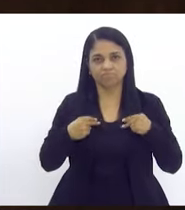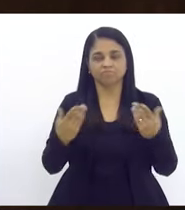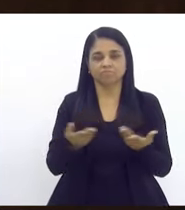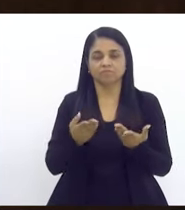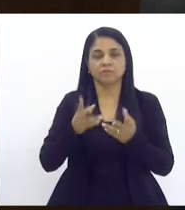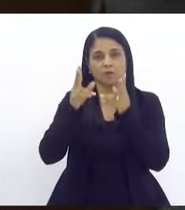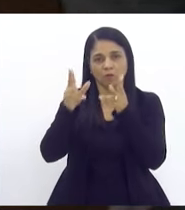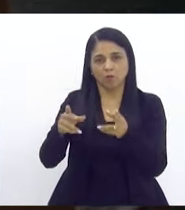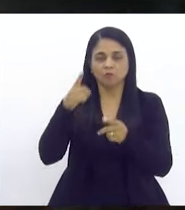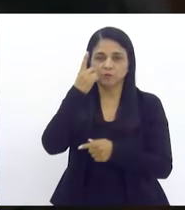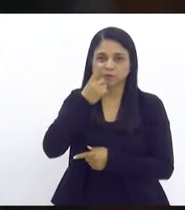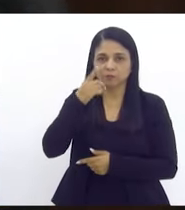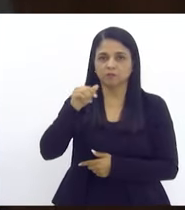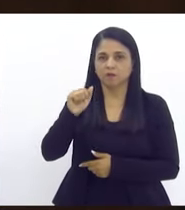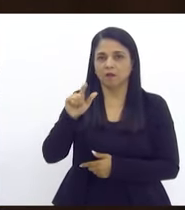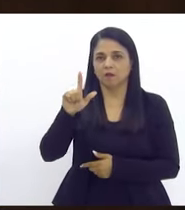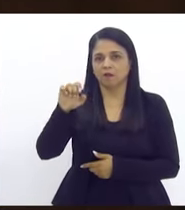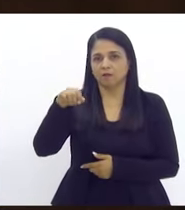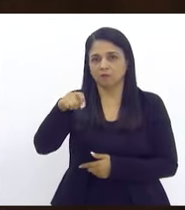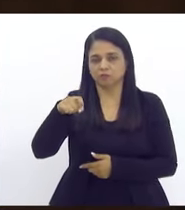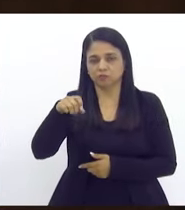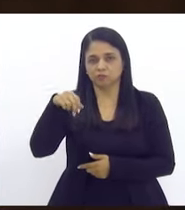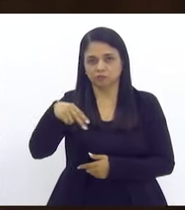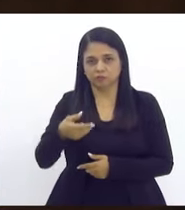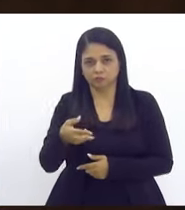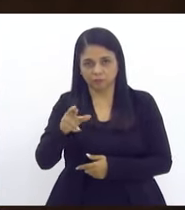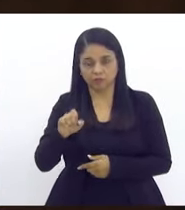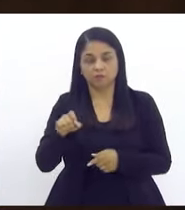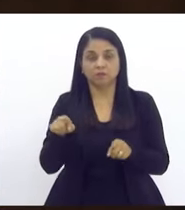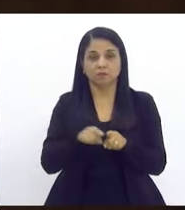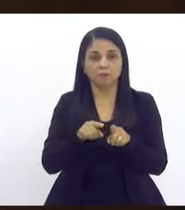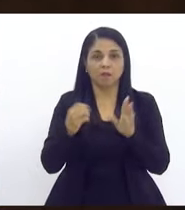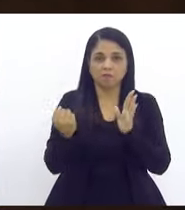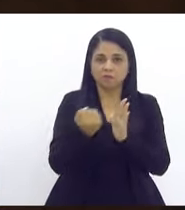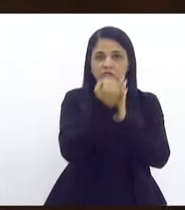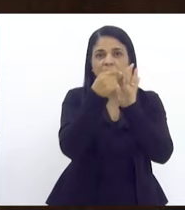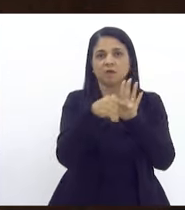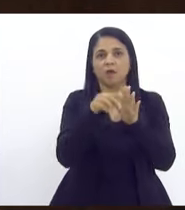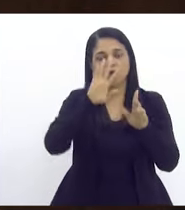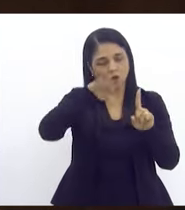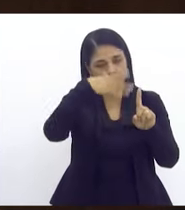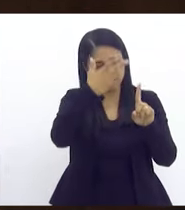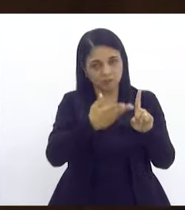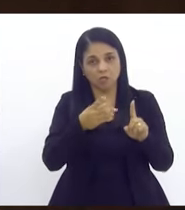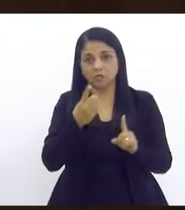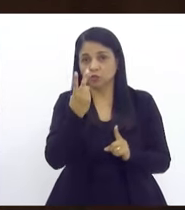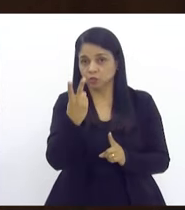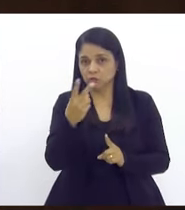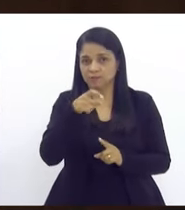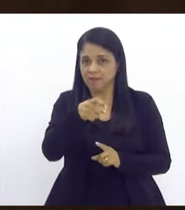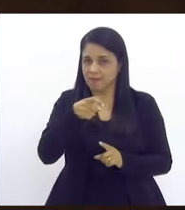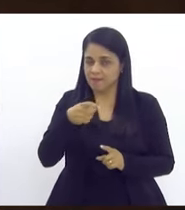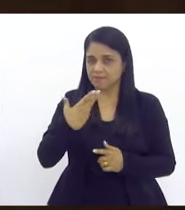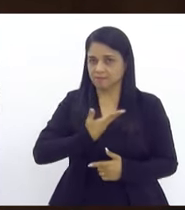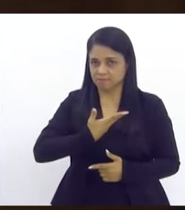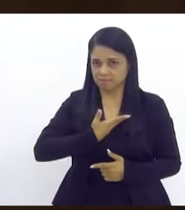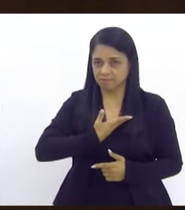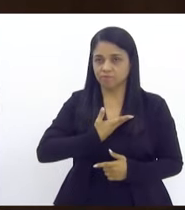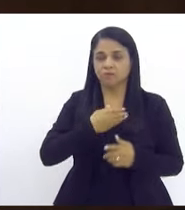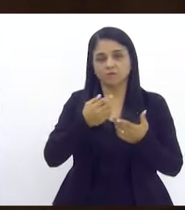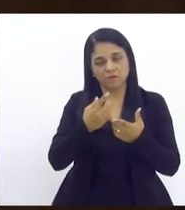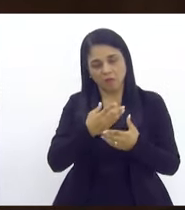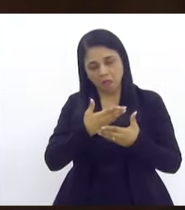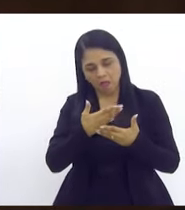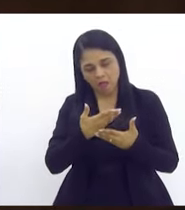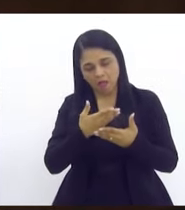deputado Alexandre Freitas também, destacar que nós estamos, dentre outros, homenageando dois ex-colegas, e fica aberto aqui a coautoria para